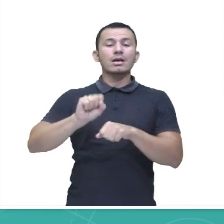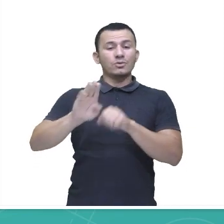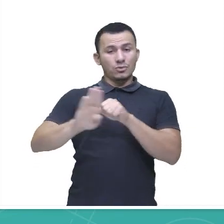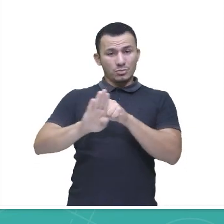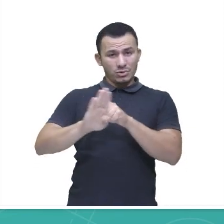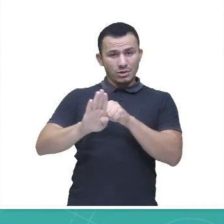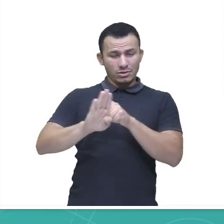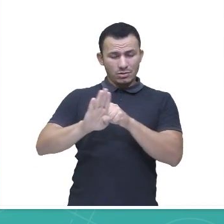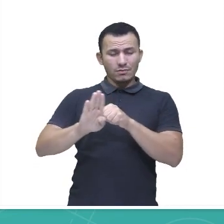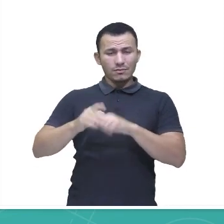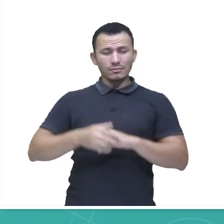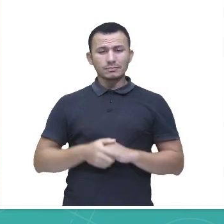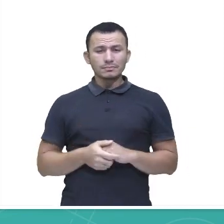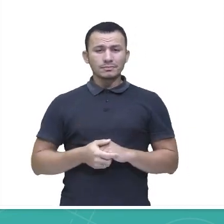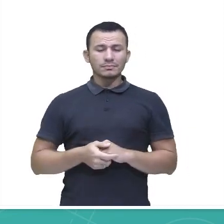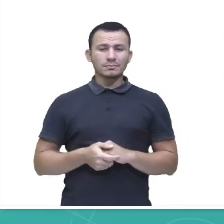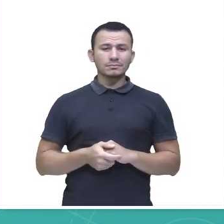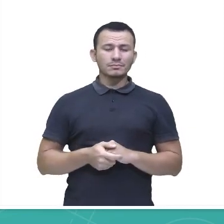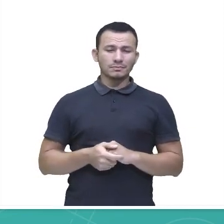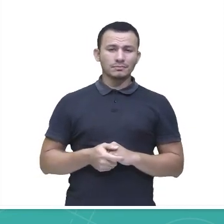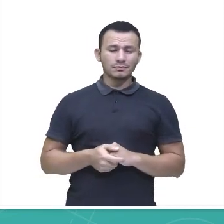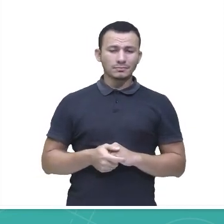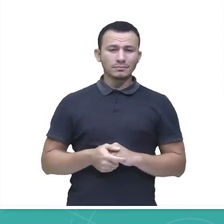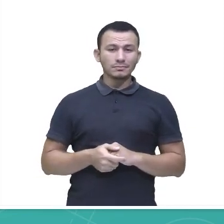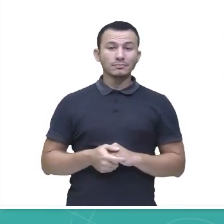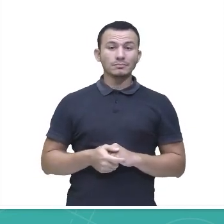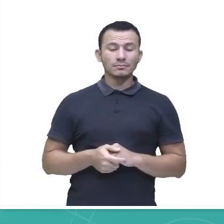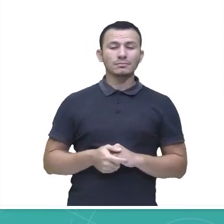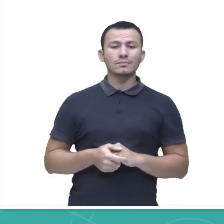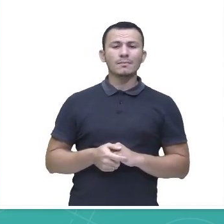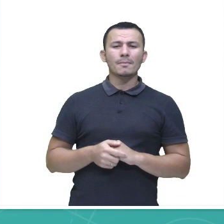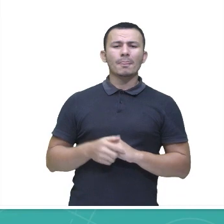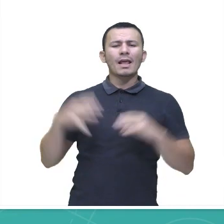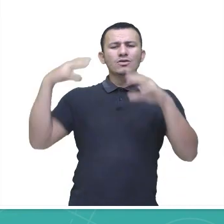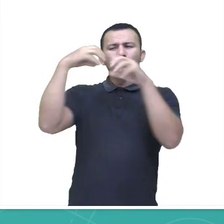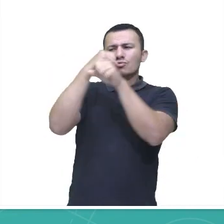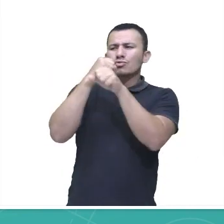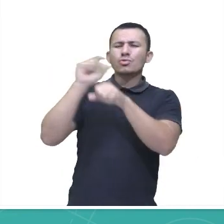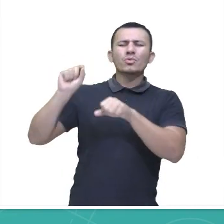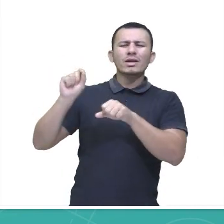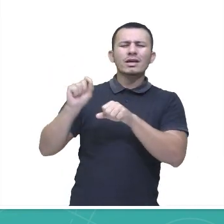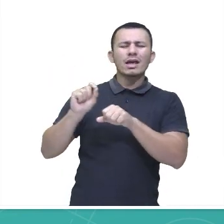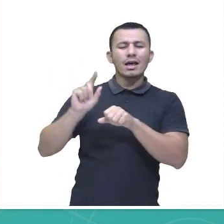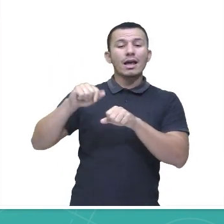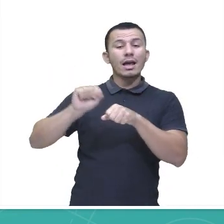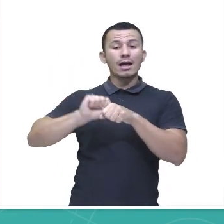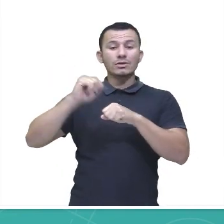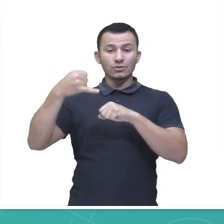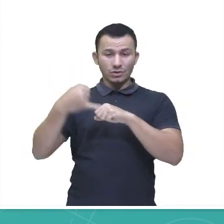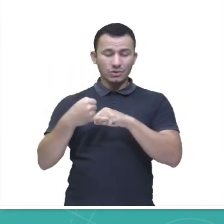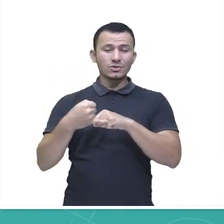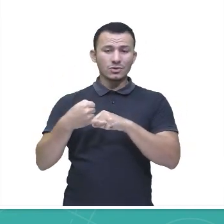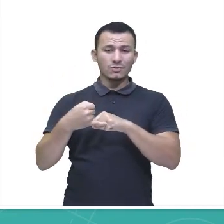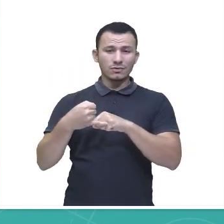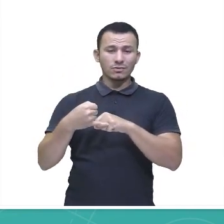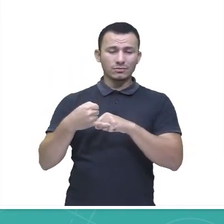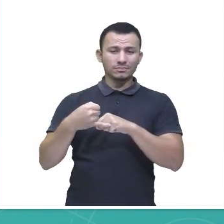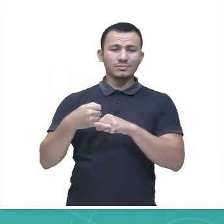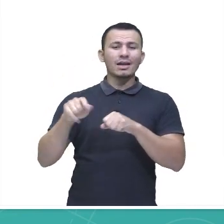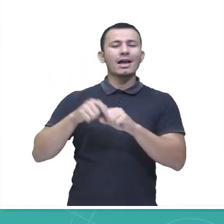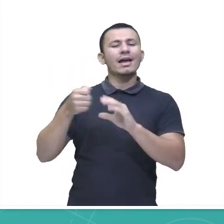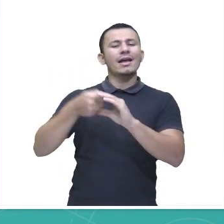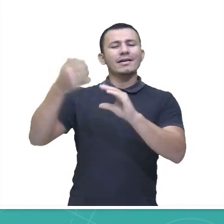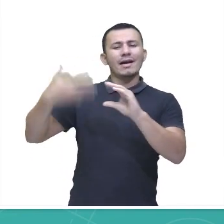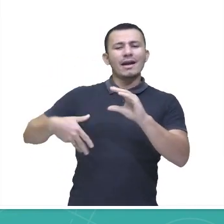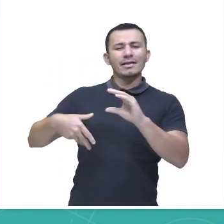substantivo cabeleira, e escura é adjetivo que está aqui